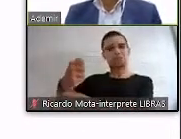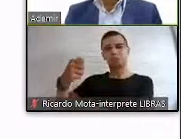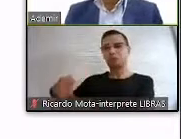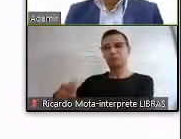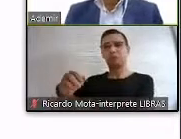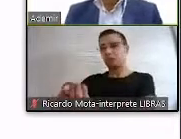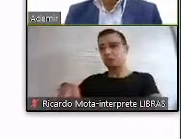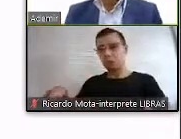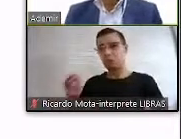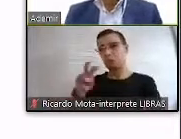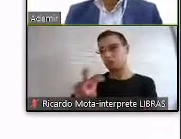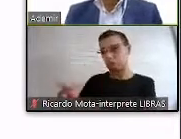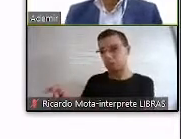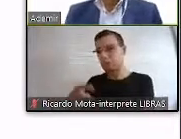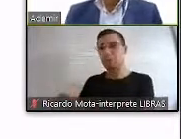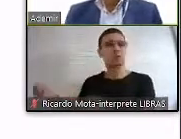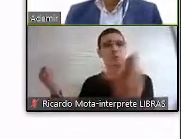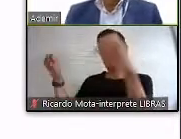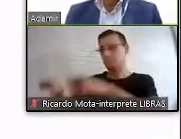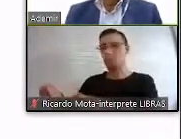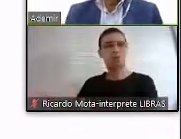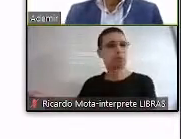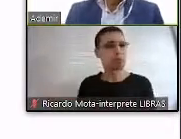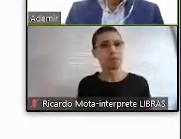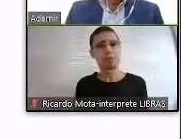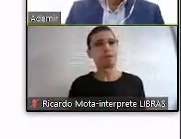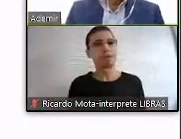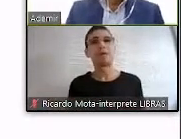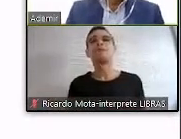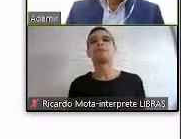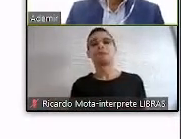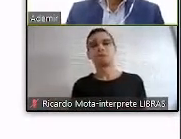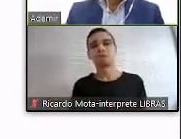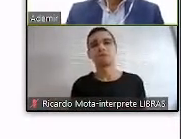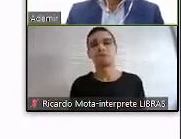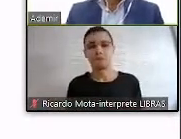profissionais que entregaram essa edificação.